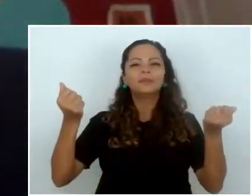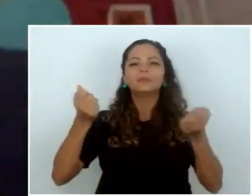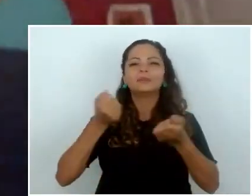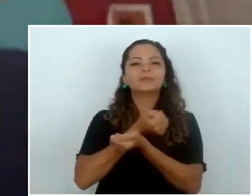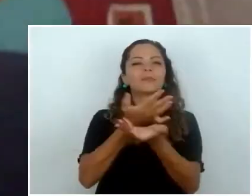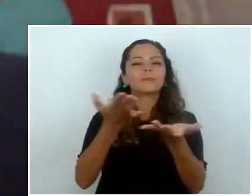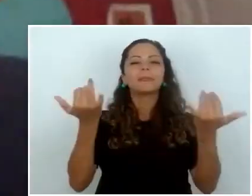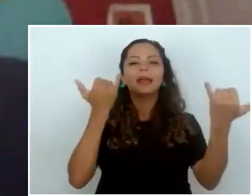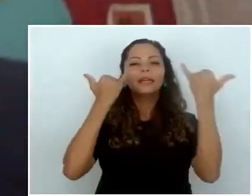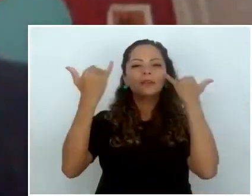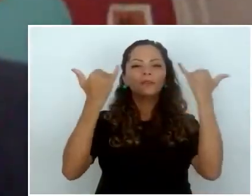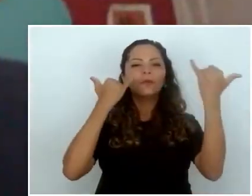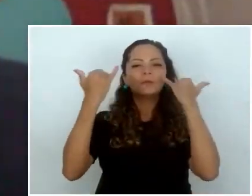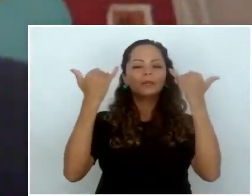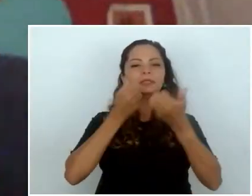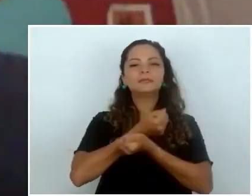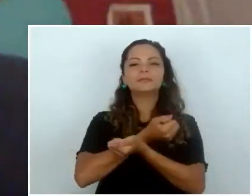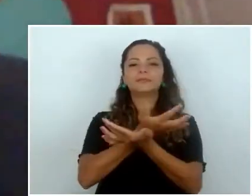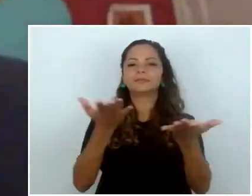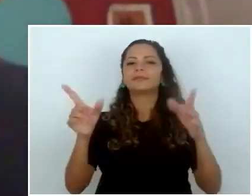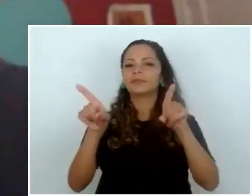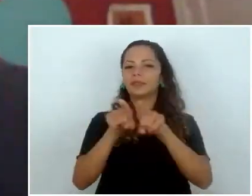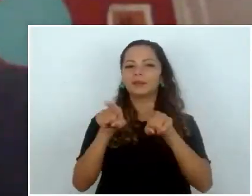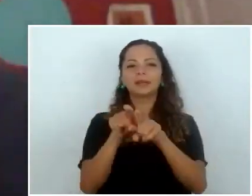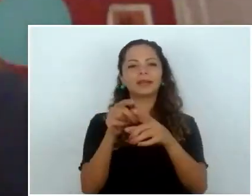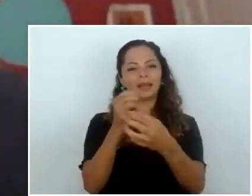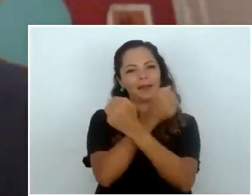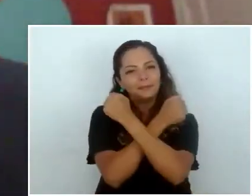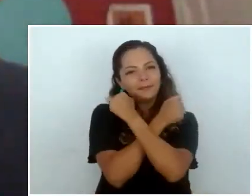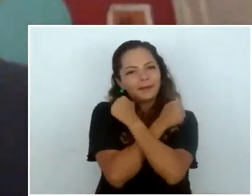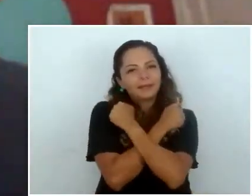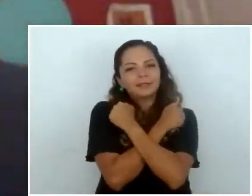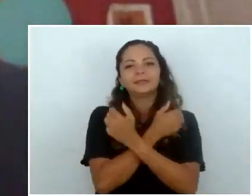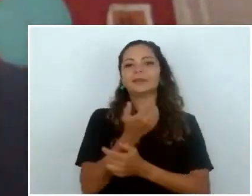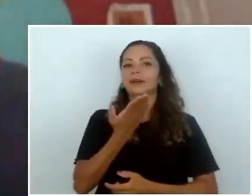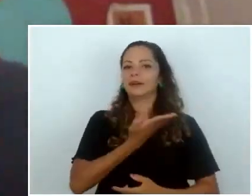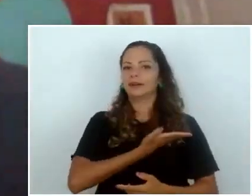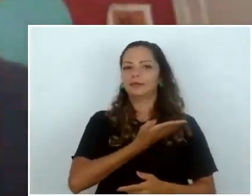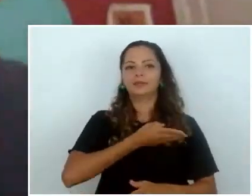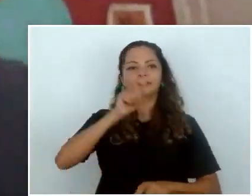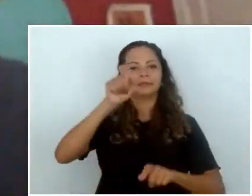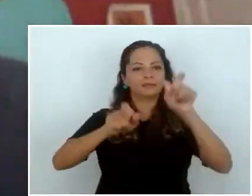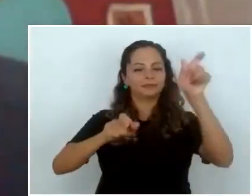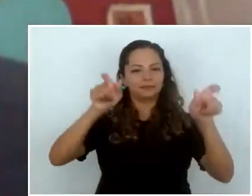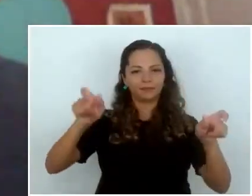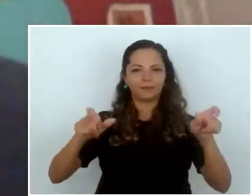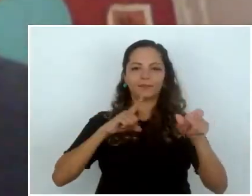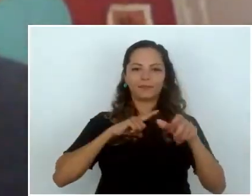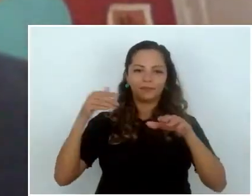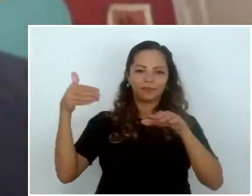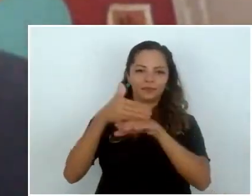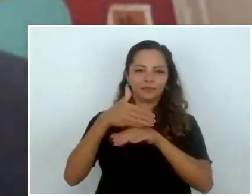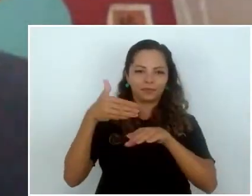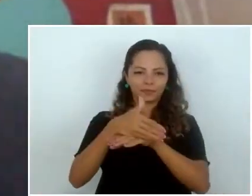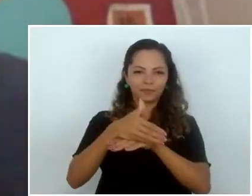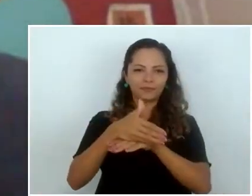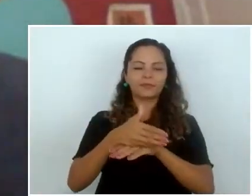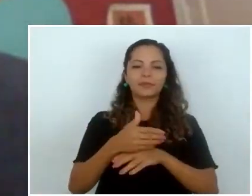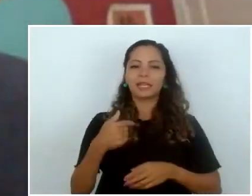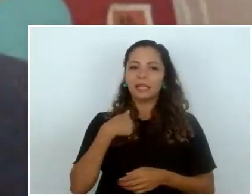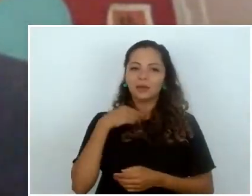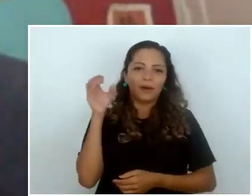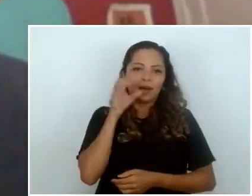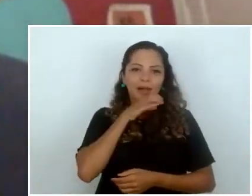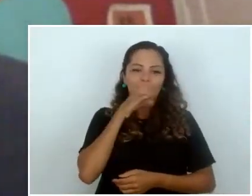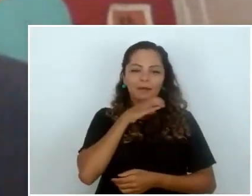deixar um abraço aqui para todos os meus colegas que também estão participando. Tá? Eu vou ter que dar uma corrida, pessoal, né, porque eu tenho pouco tempo, então